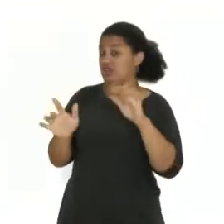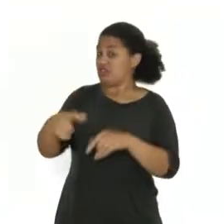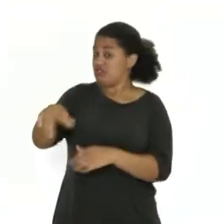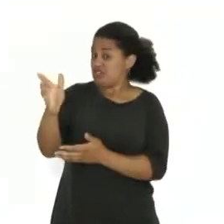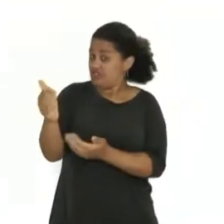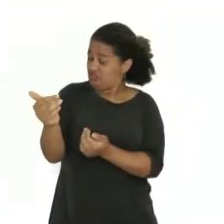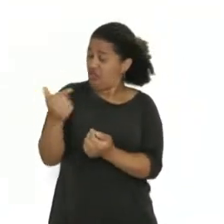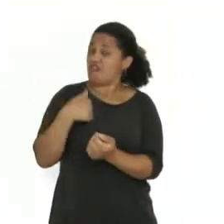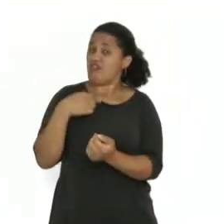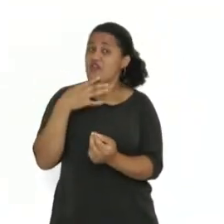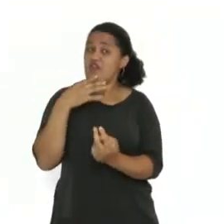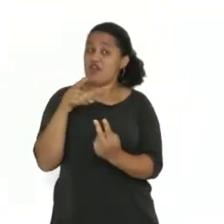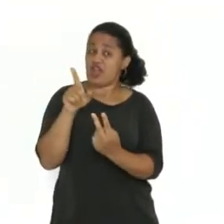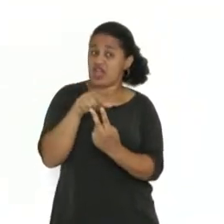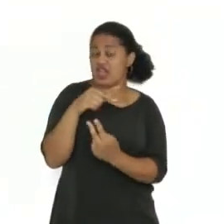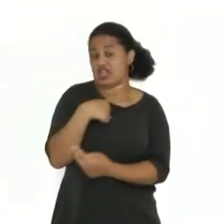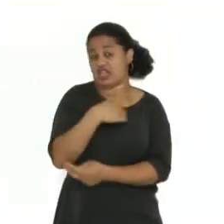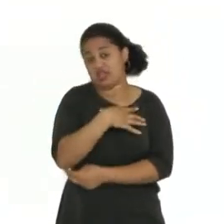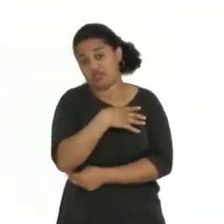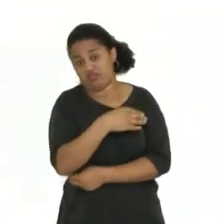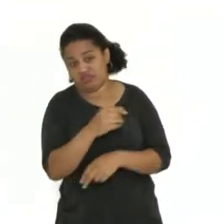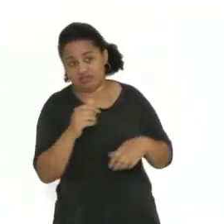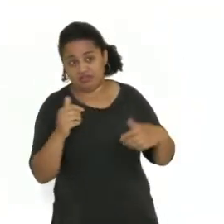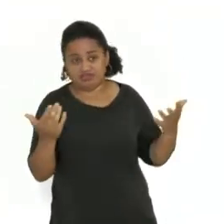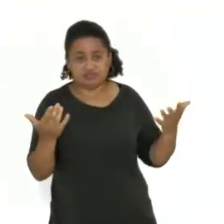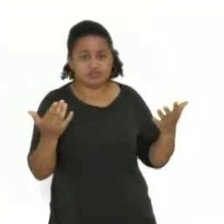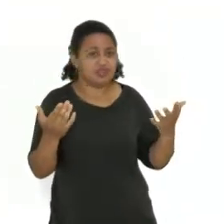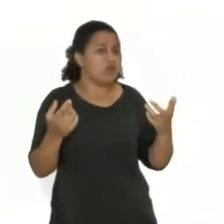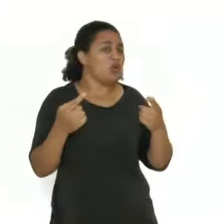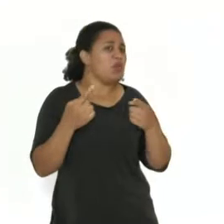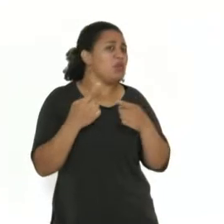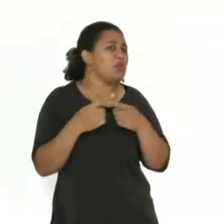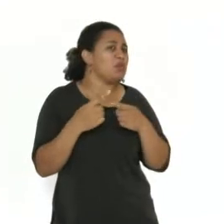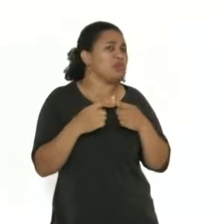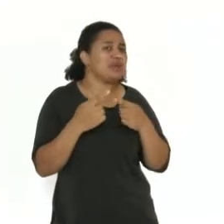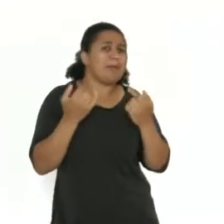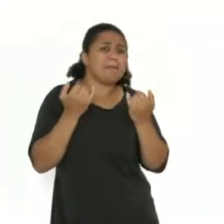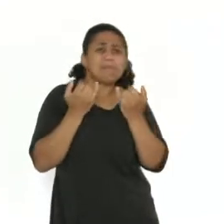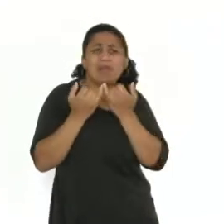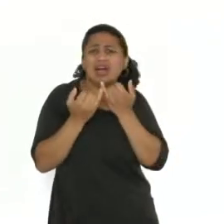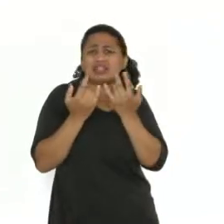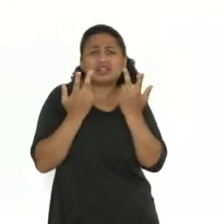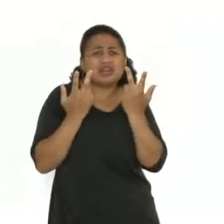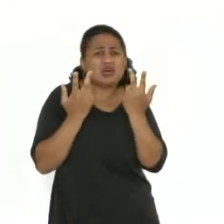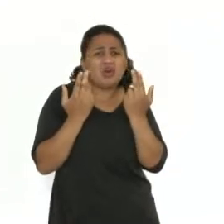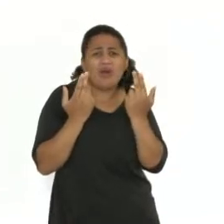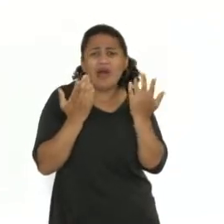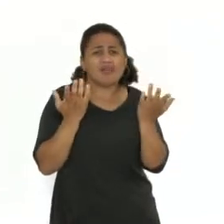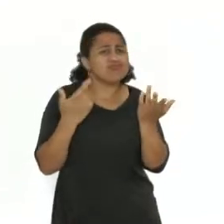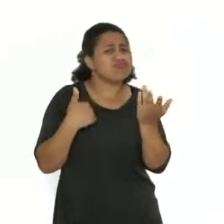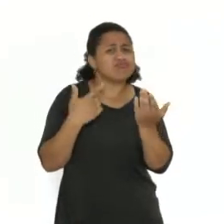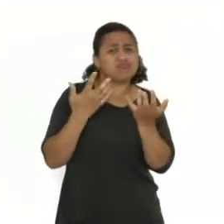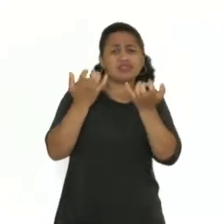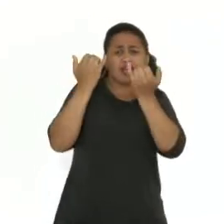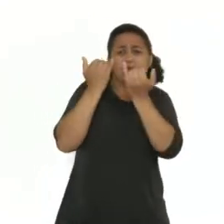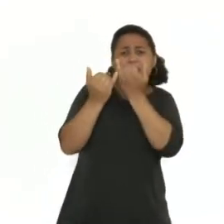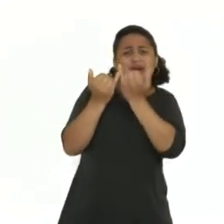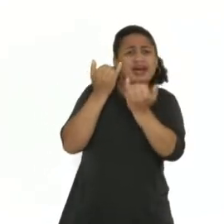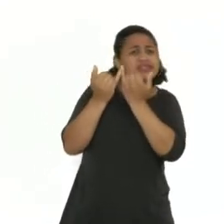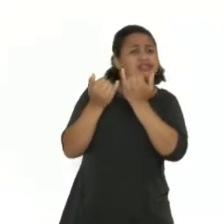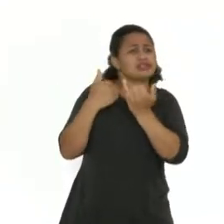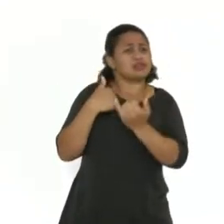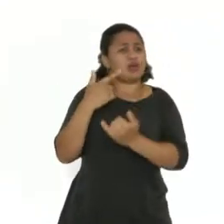já tenham visto o filho. Qual é o motivo de tanta semelhança? Então aqui a gente tem o pai e o